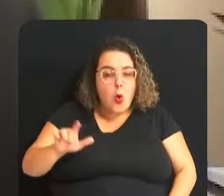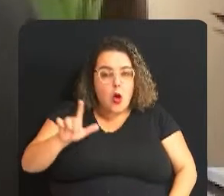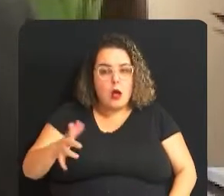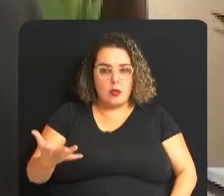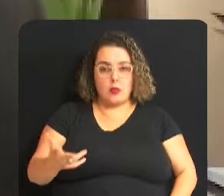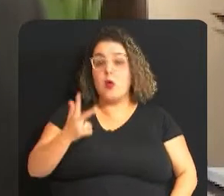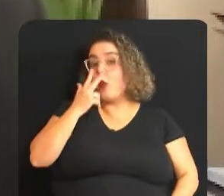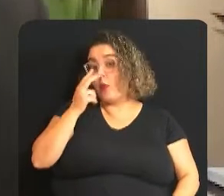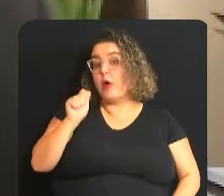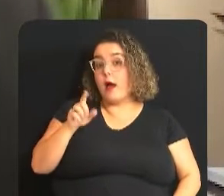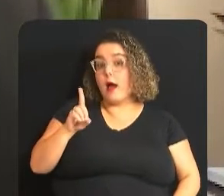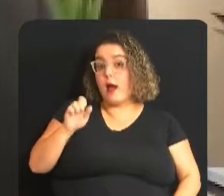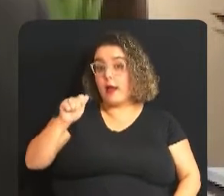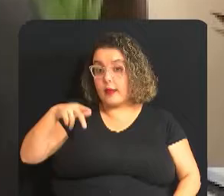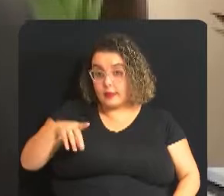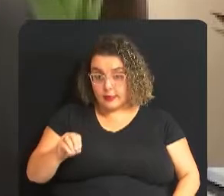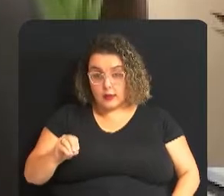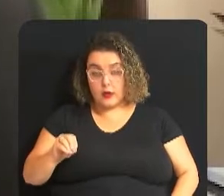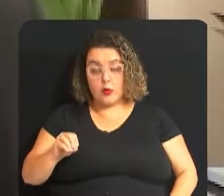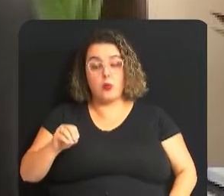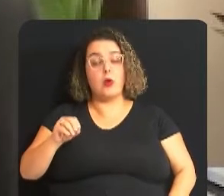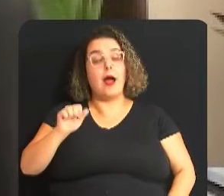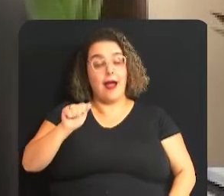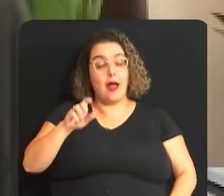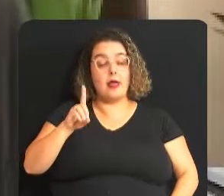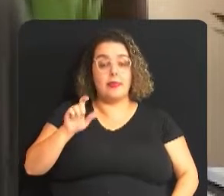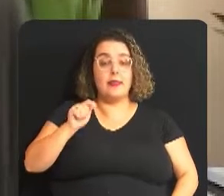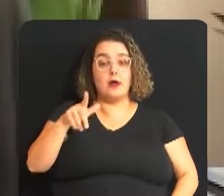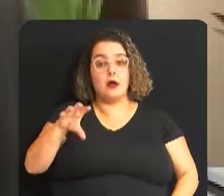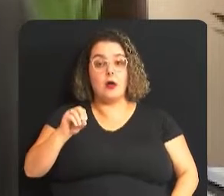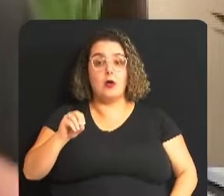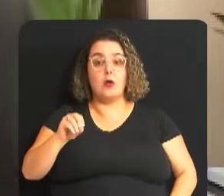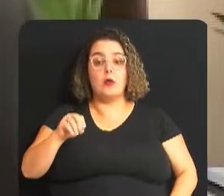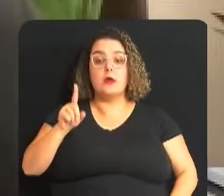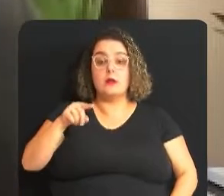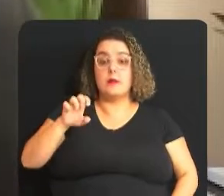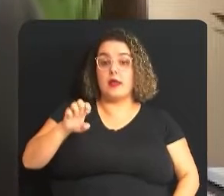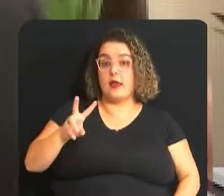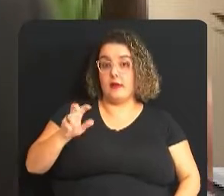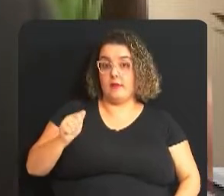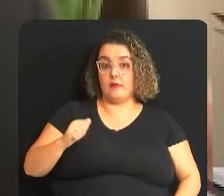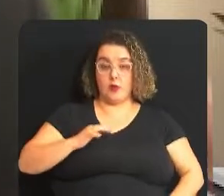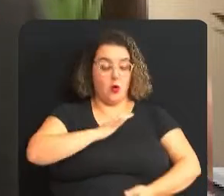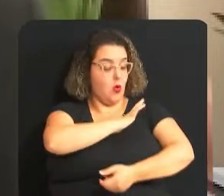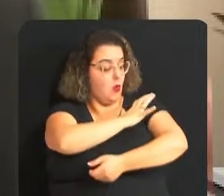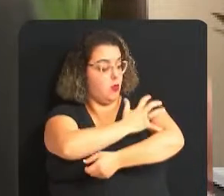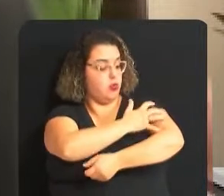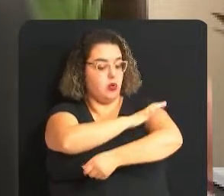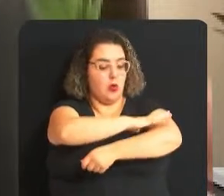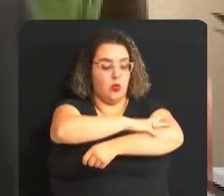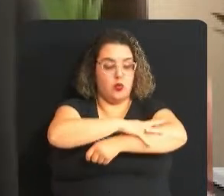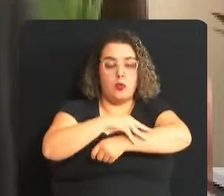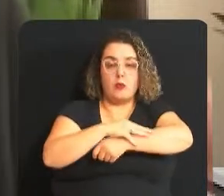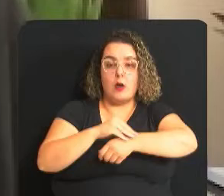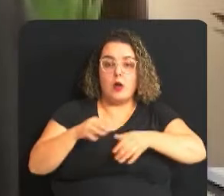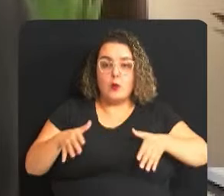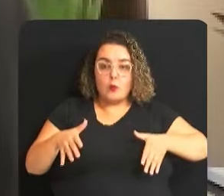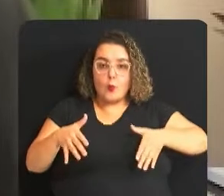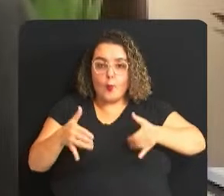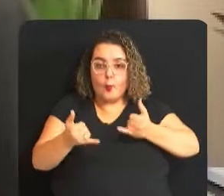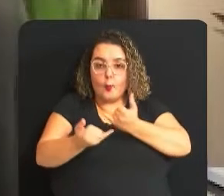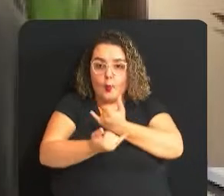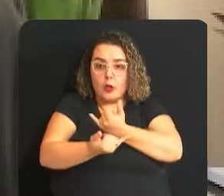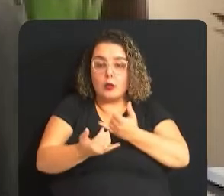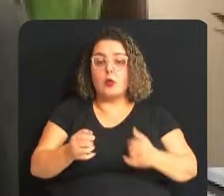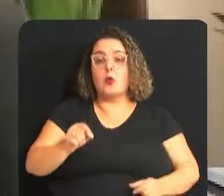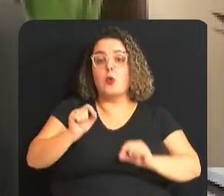oriento muito a dieta do Adão e Eva para quem quer ficar com mais músculo, melhorar a pele e diminuir uma barriguinha. O que Adão e Eva